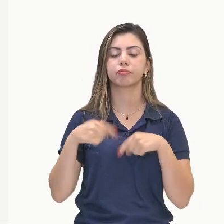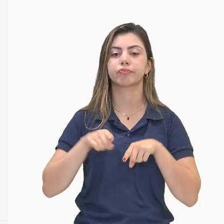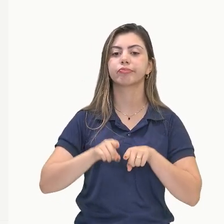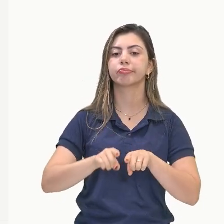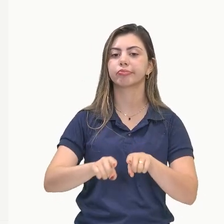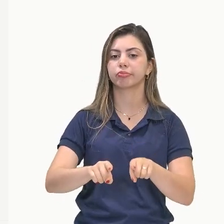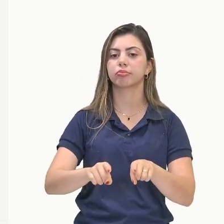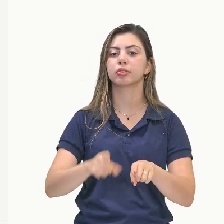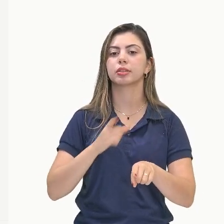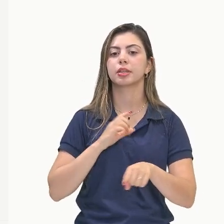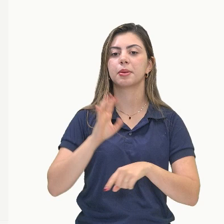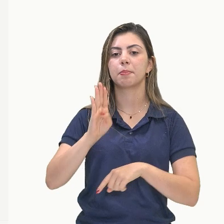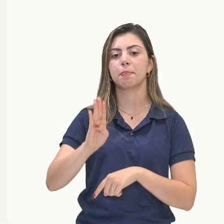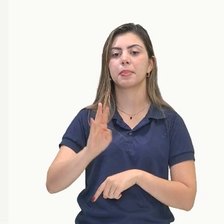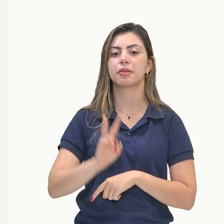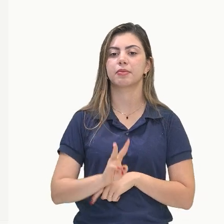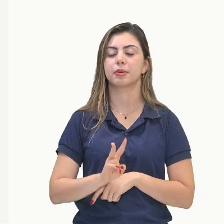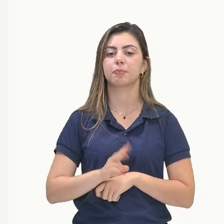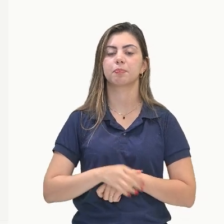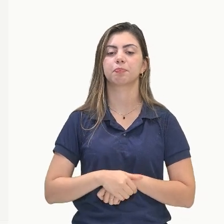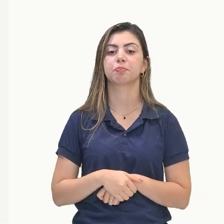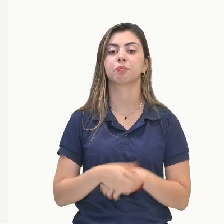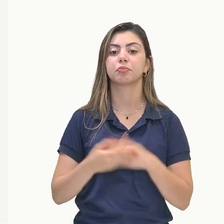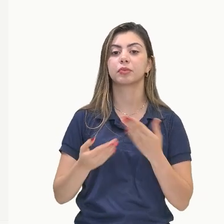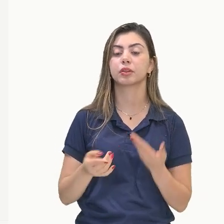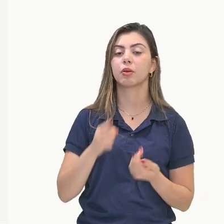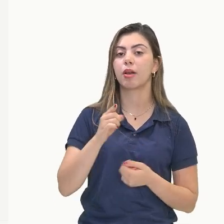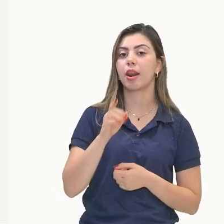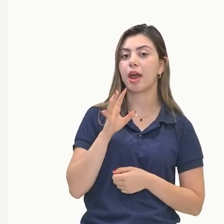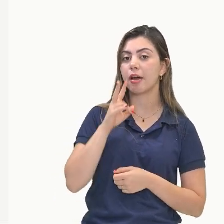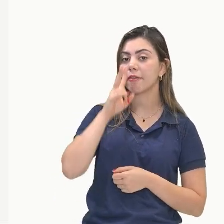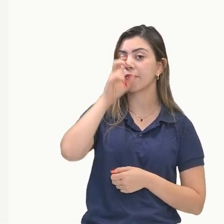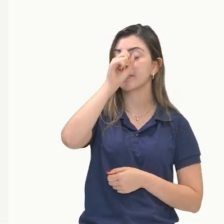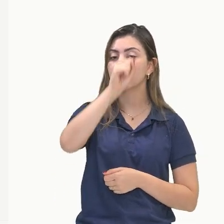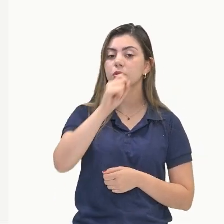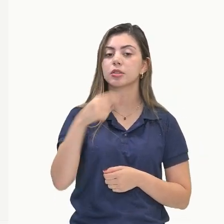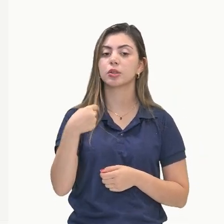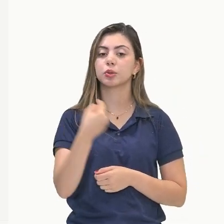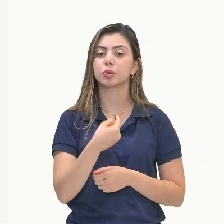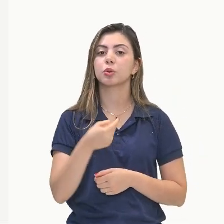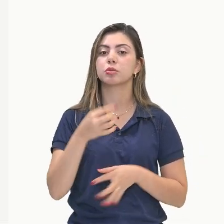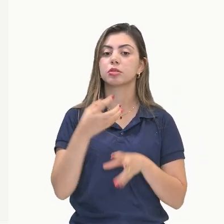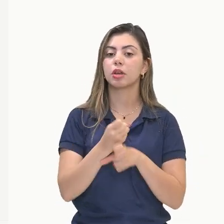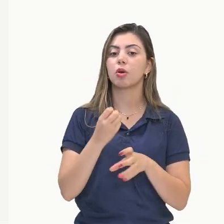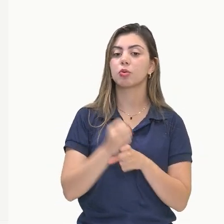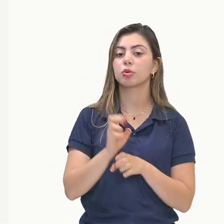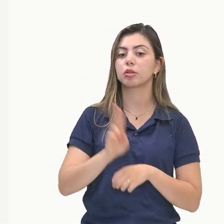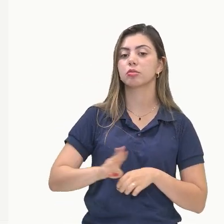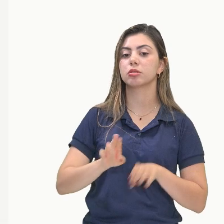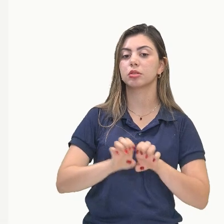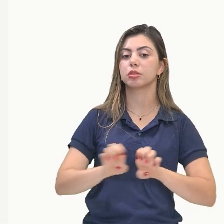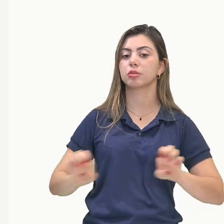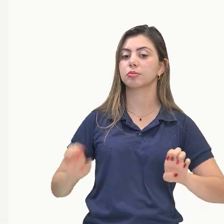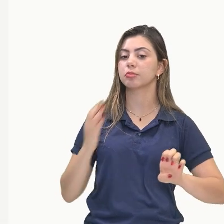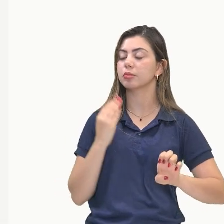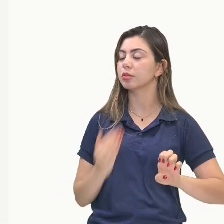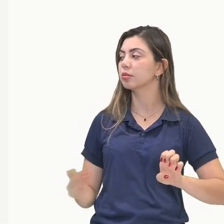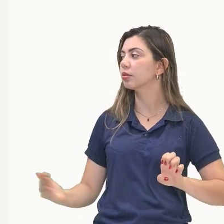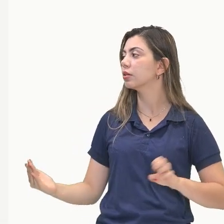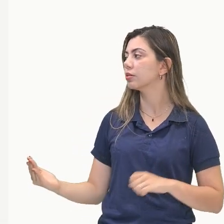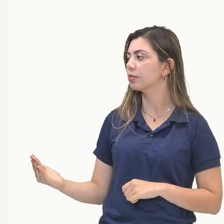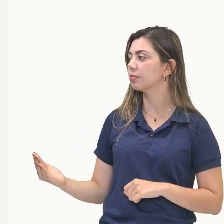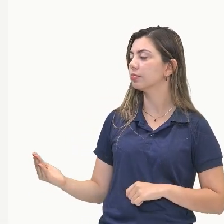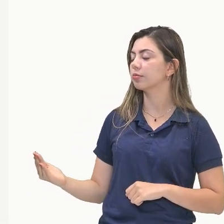vetores B e V. A intensidade dessa força é calculada por essa expressão aqui, pessoal. A força